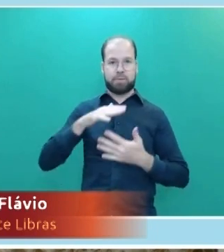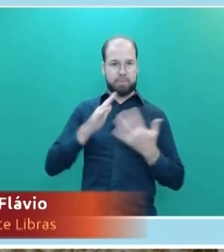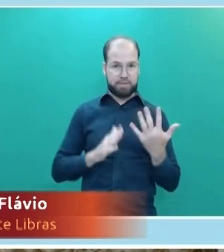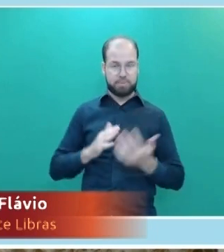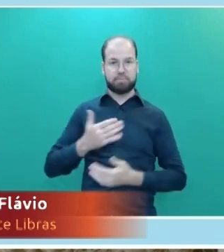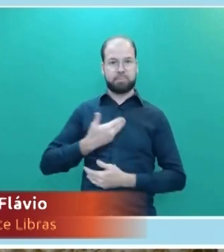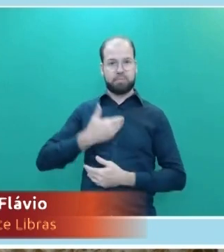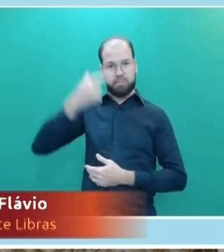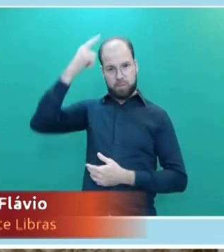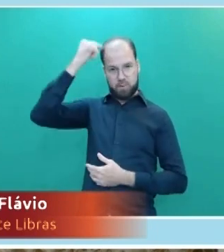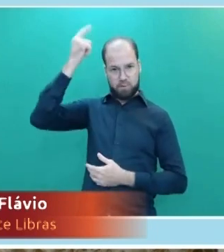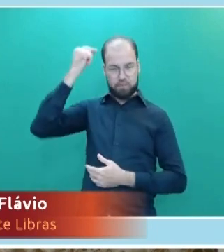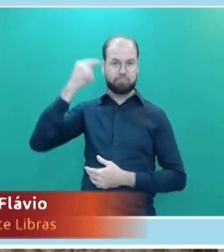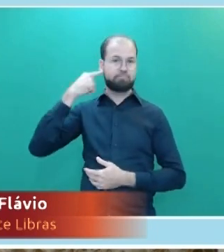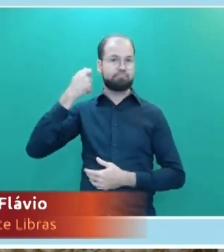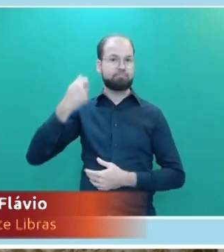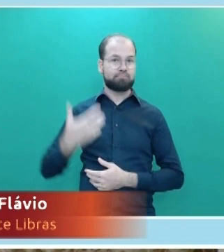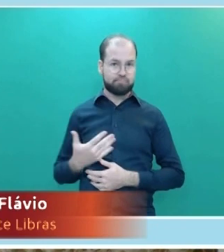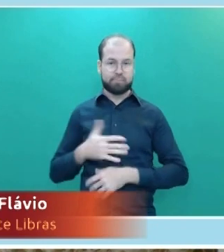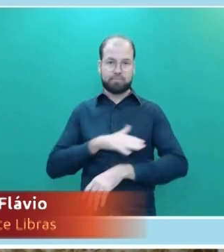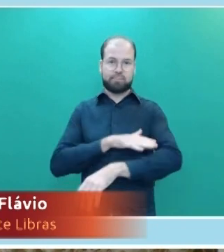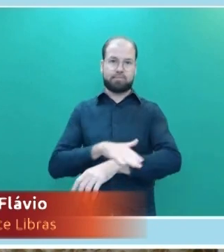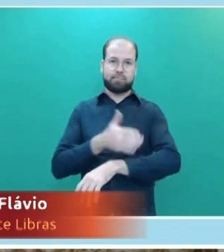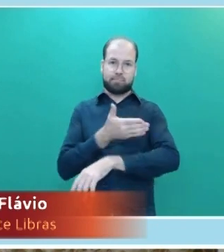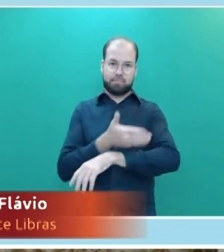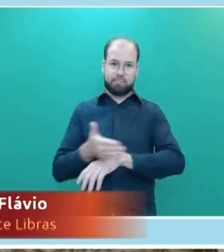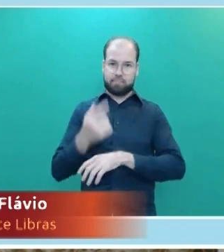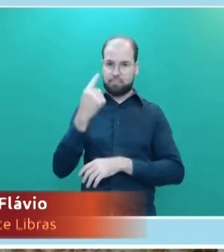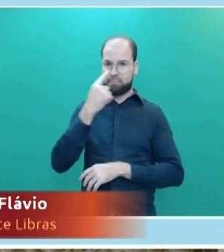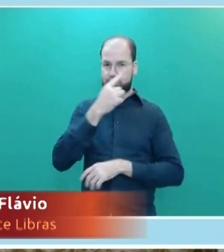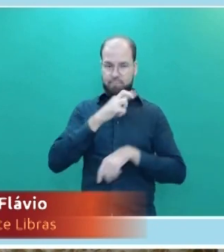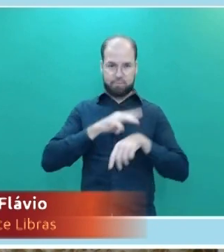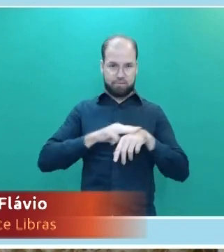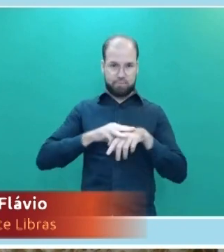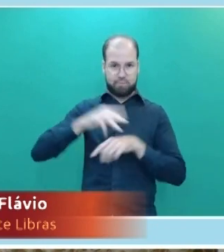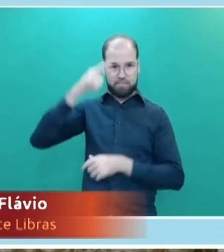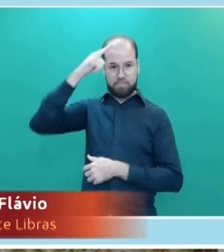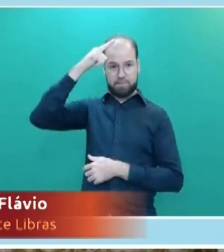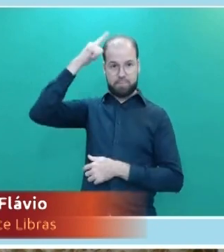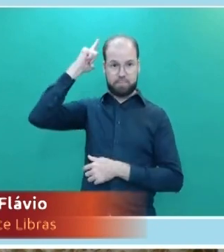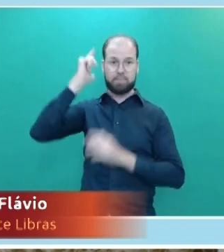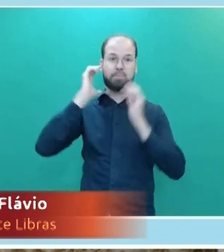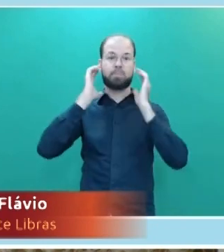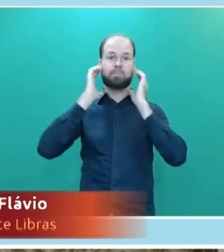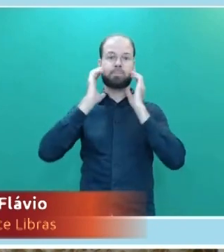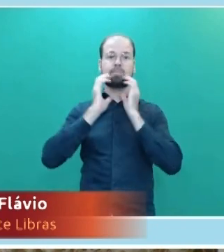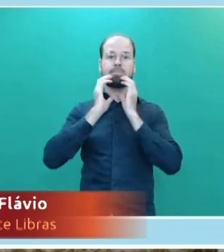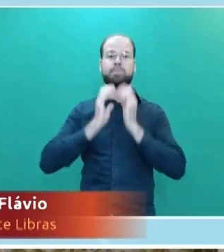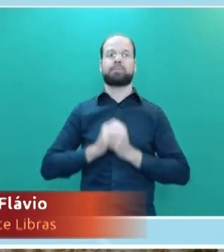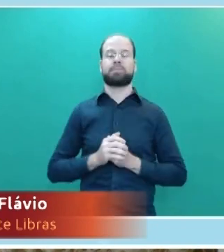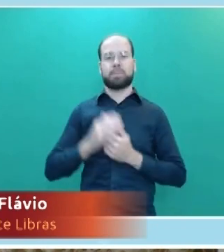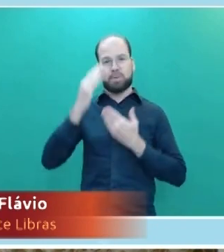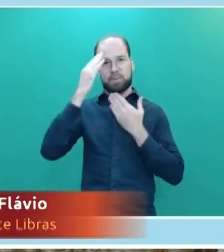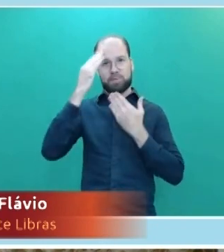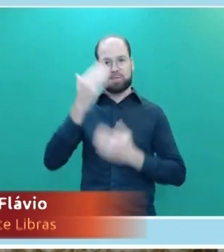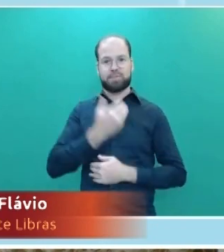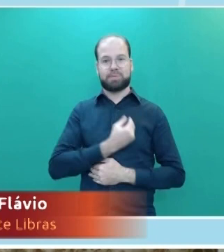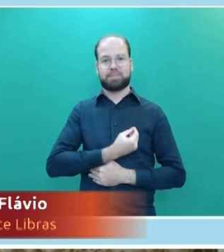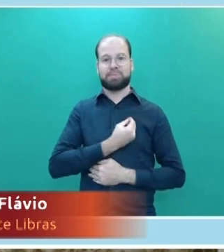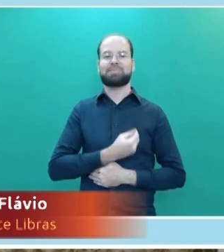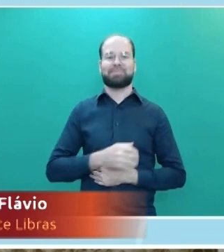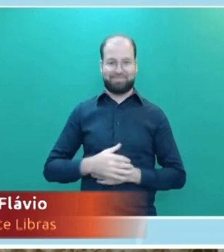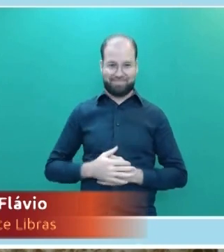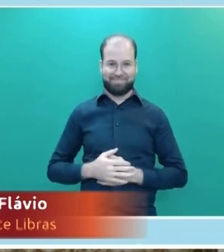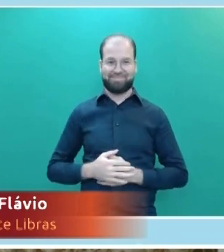homem de pele clara, olhos castanhos, poucos cabelos e uma barba cheia. Muito obrigada pela sua presença,